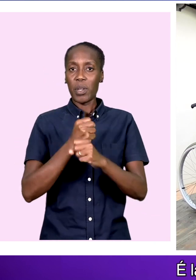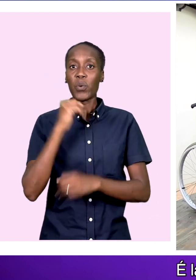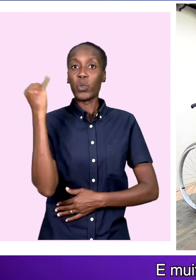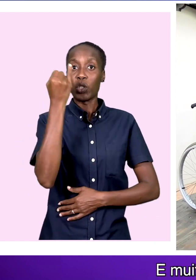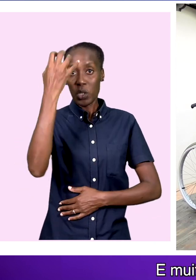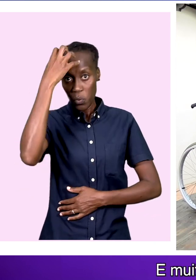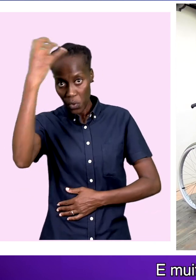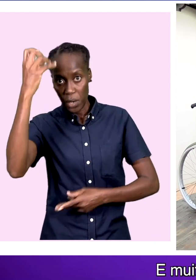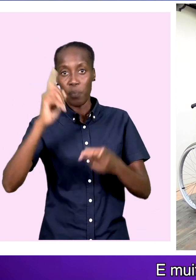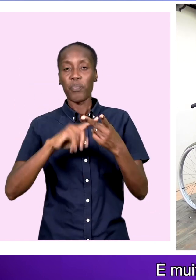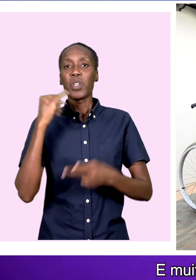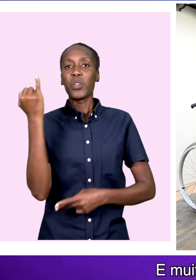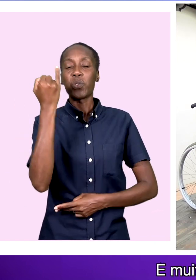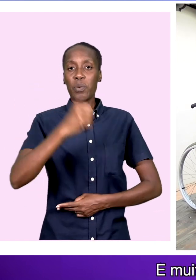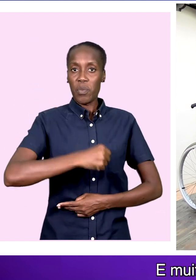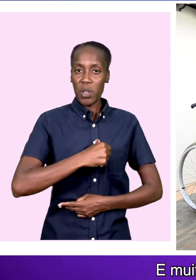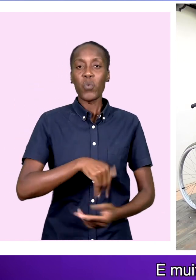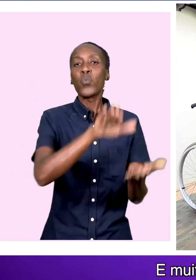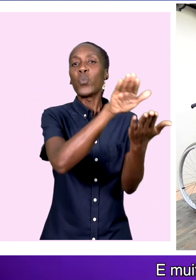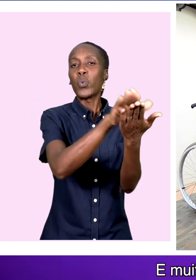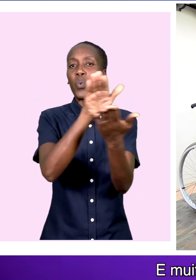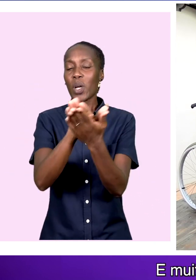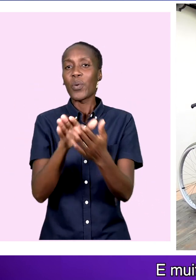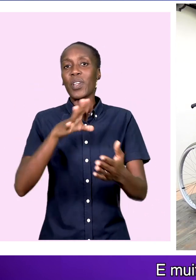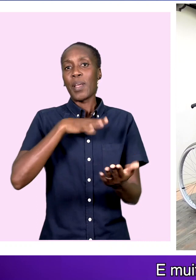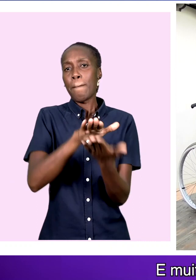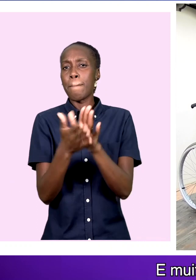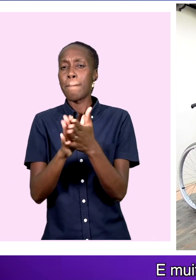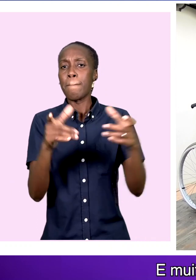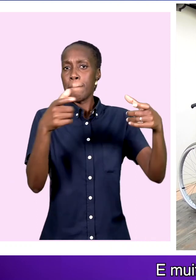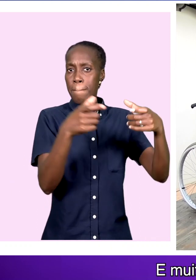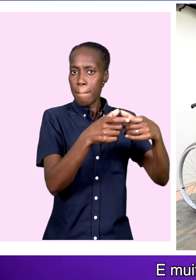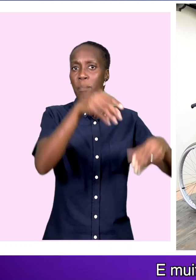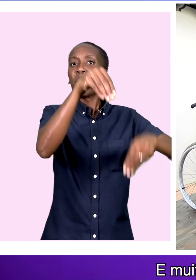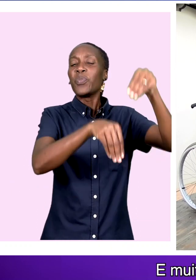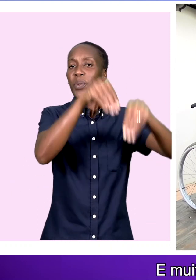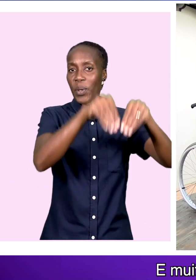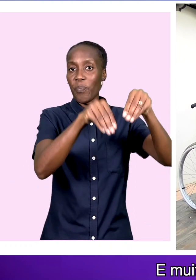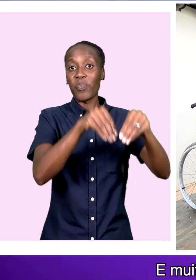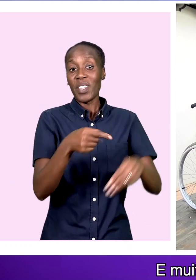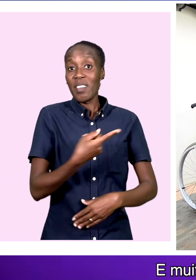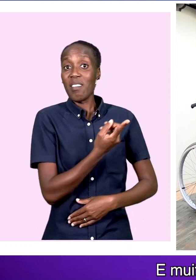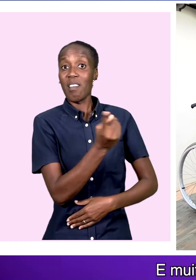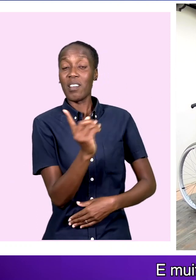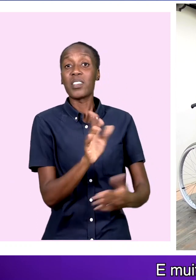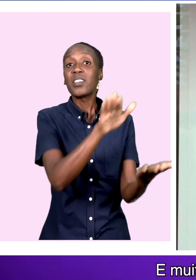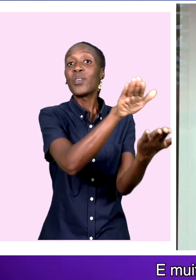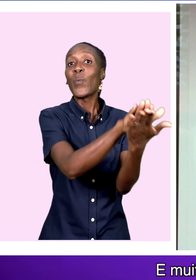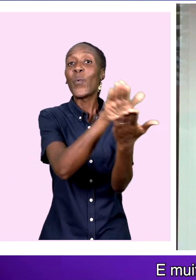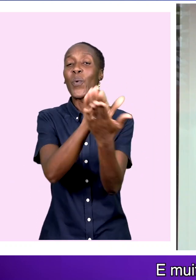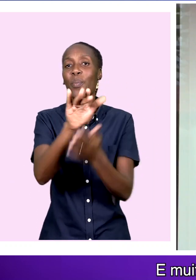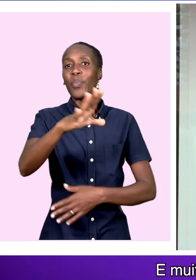eleitoral. E estes locais, muitos deles têm estas condições para as pessoas